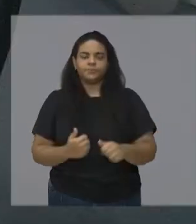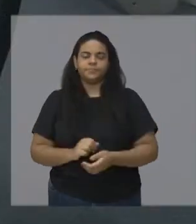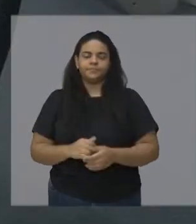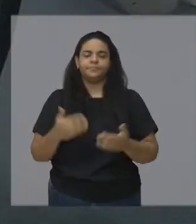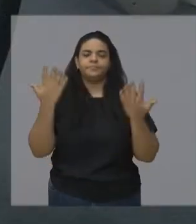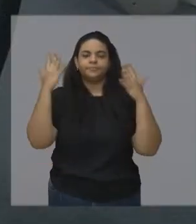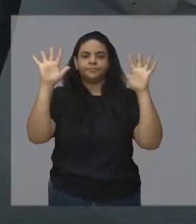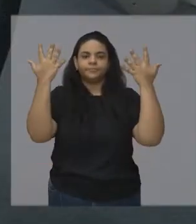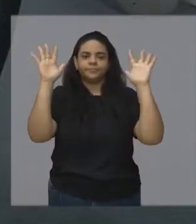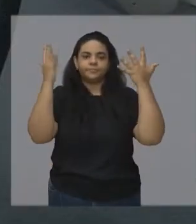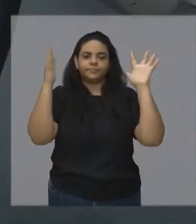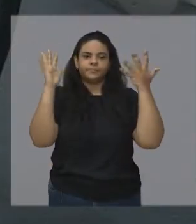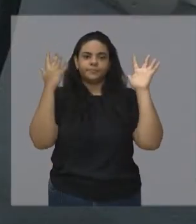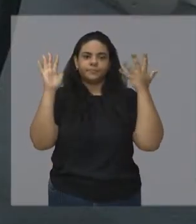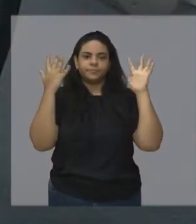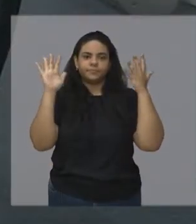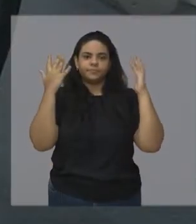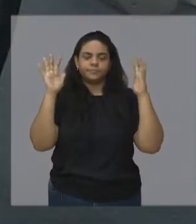Música